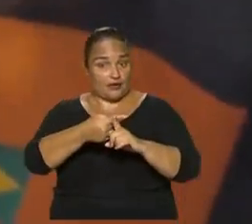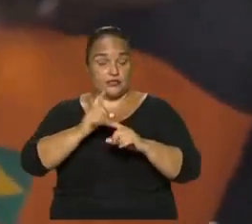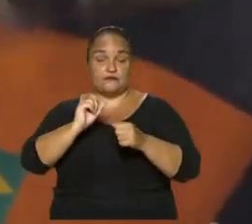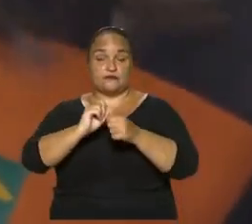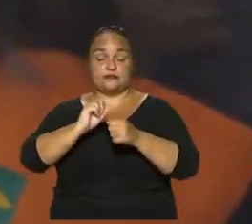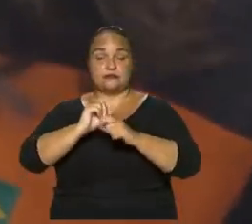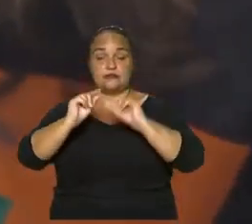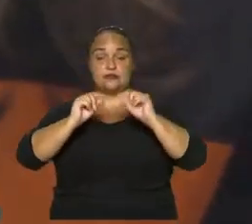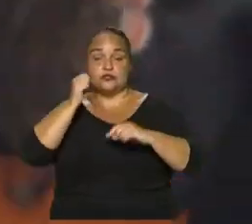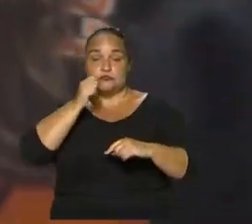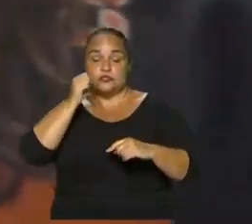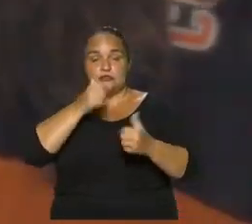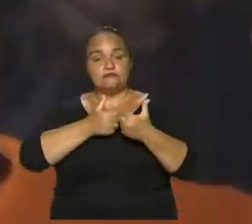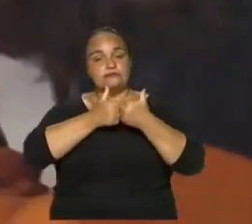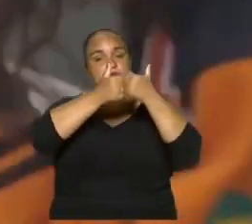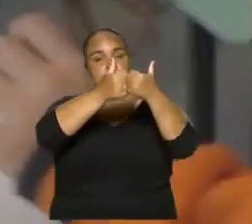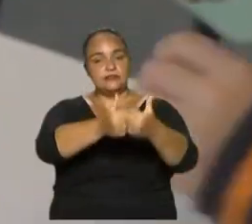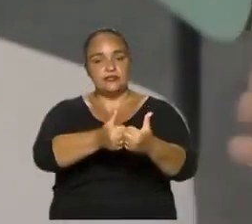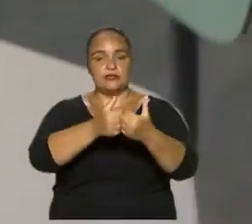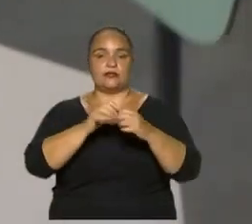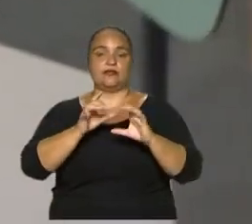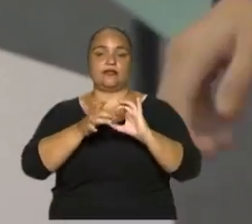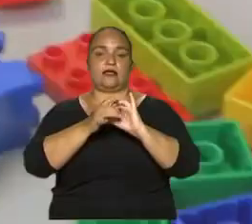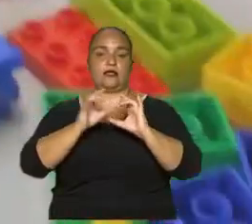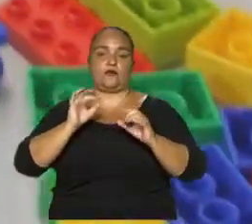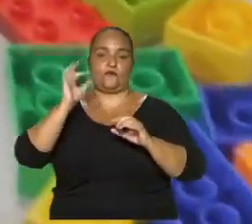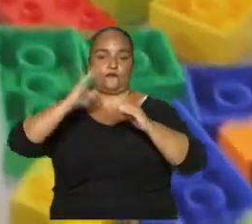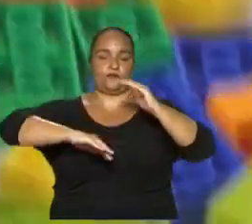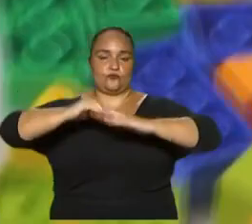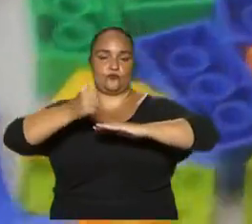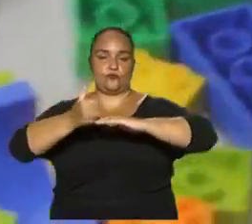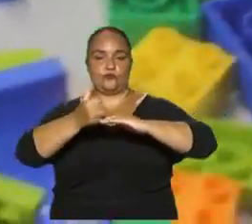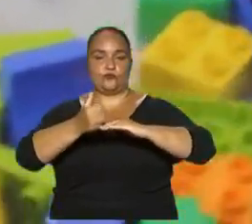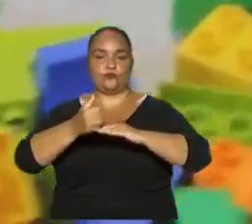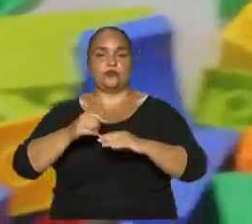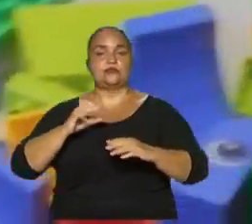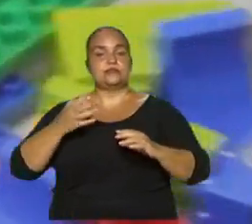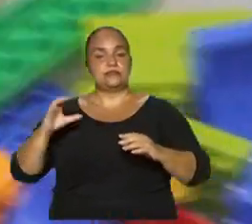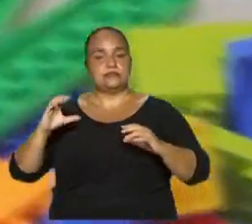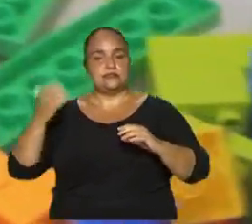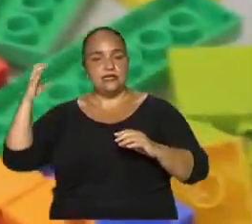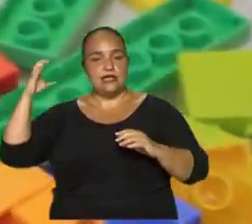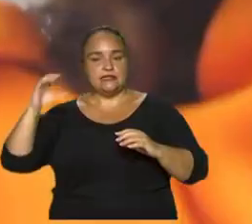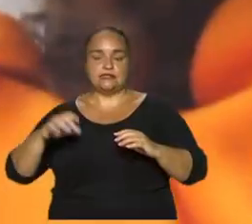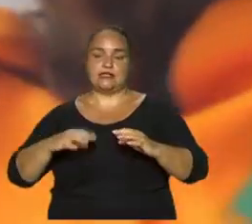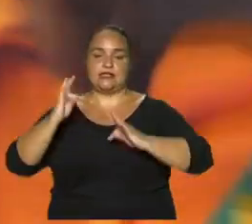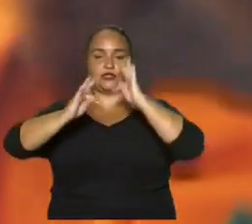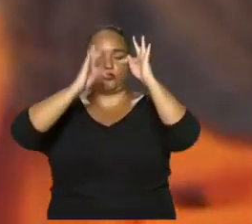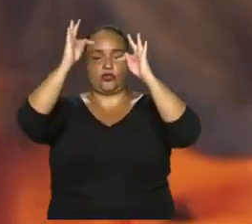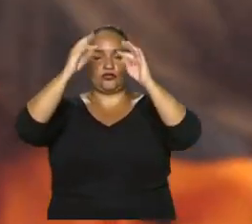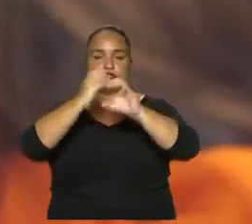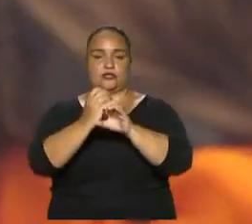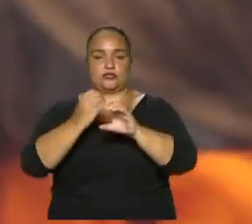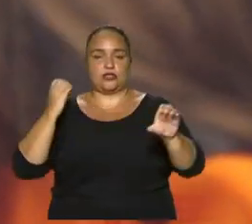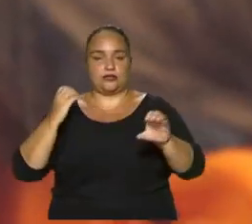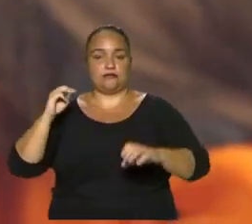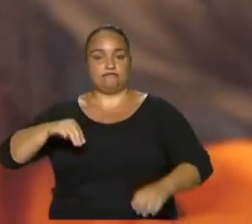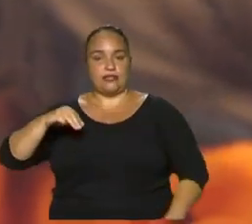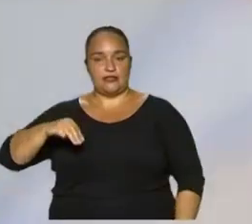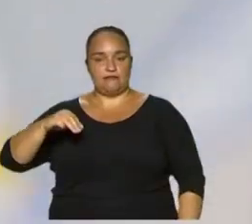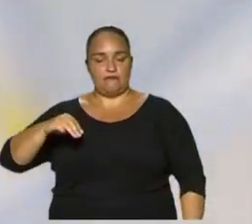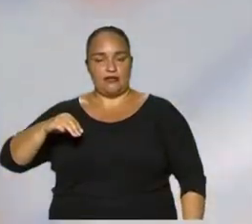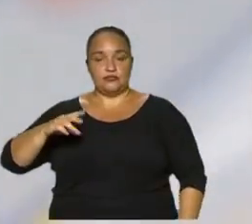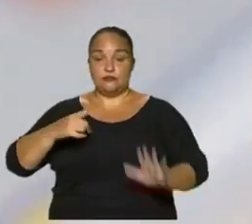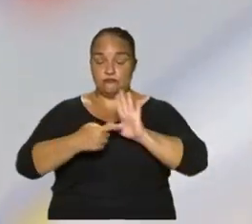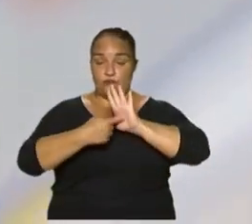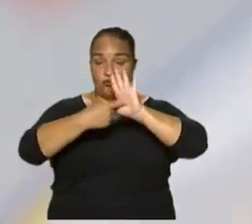com que elas sigam nas carreiras ligadas à STEAM, ciência, tecnologia, engenharias e matemática. E